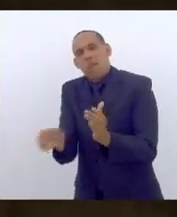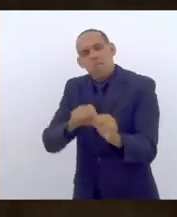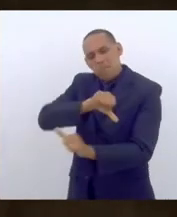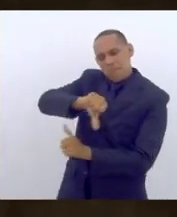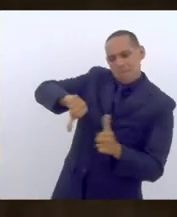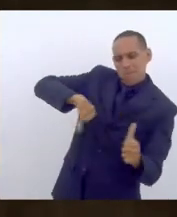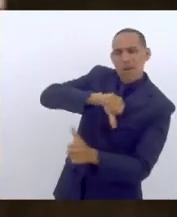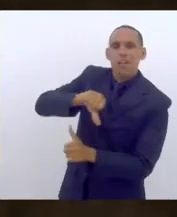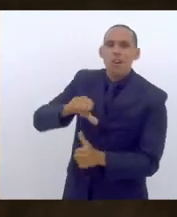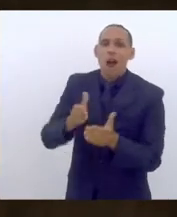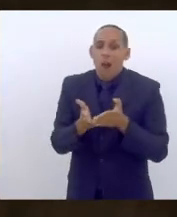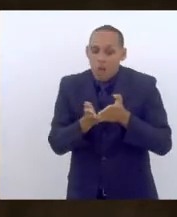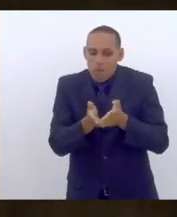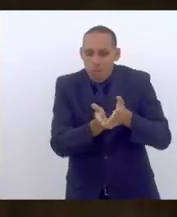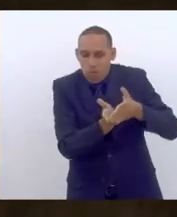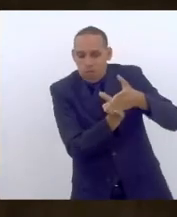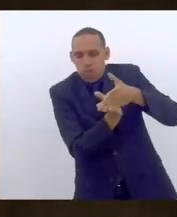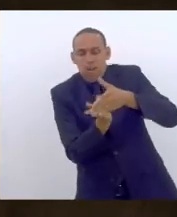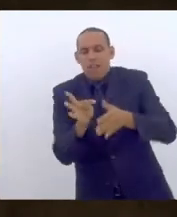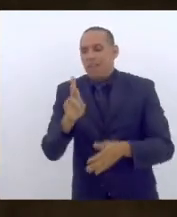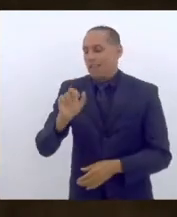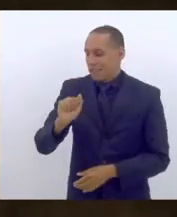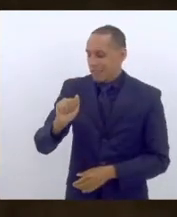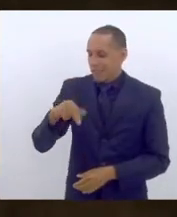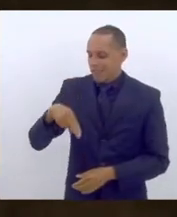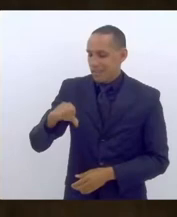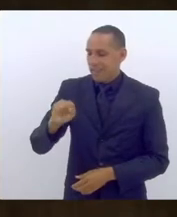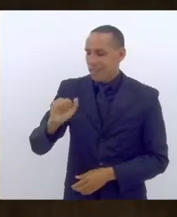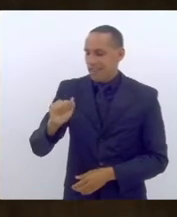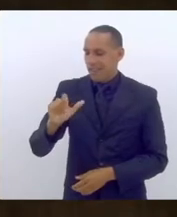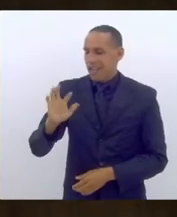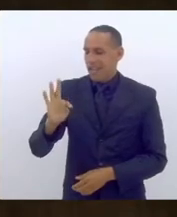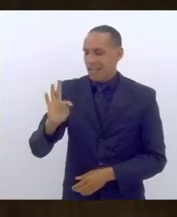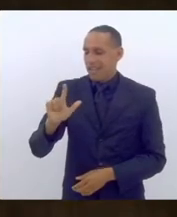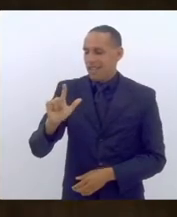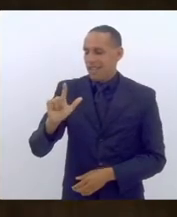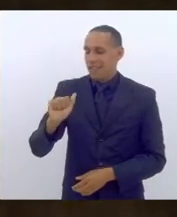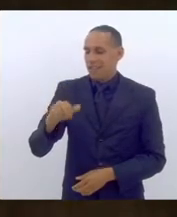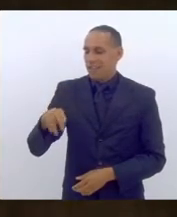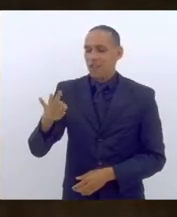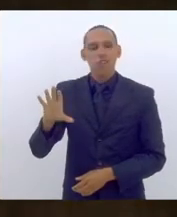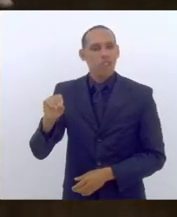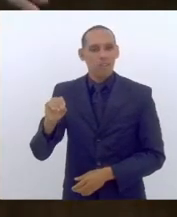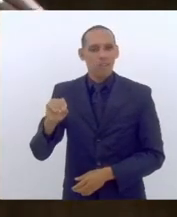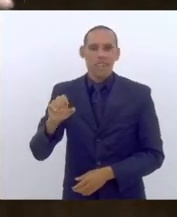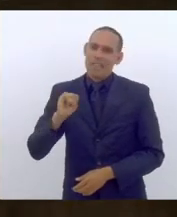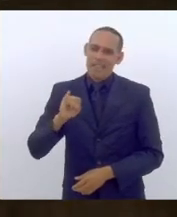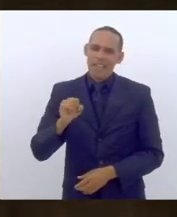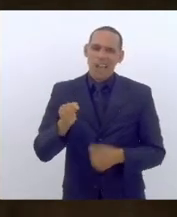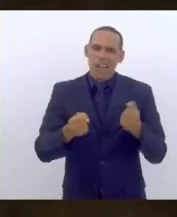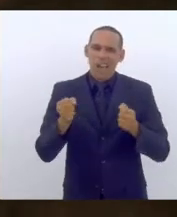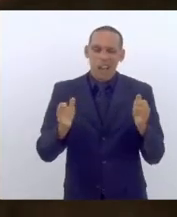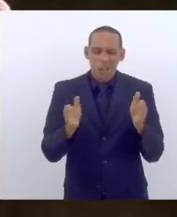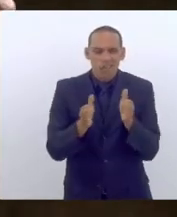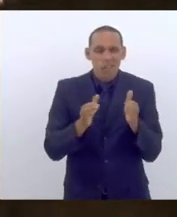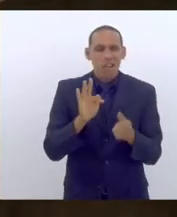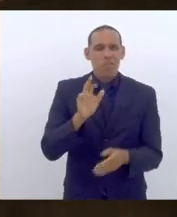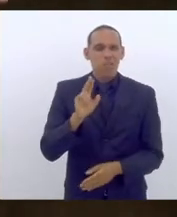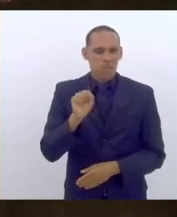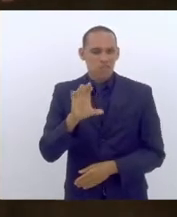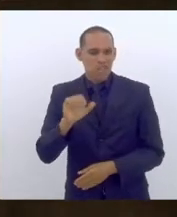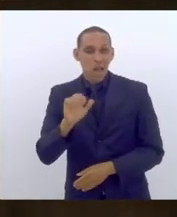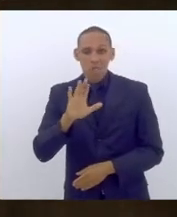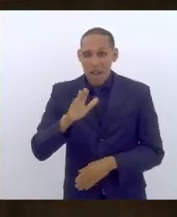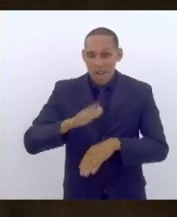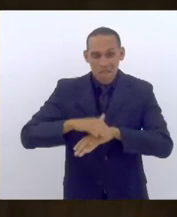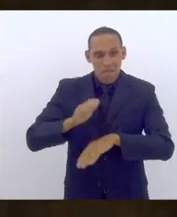como é que dá Cavalo de Pau no fusquinha no outro carro qualquer tudo bem mas cavalo de